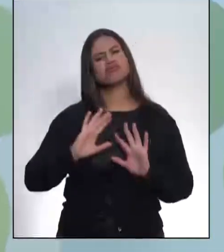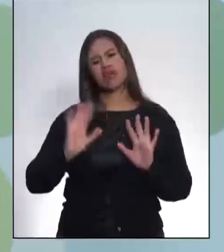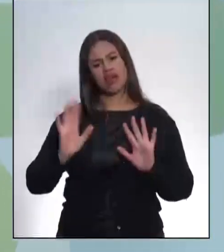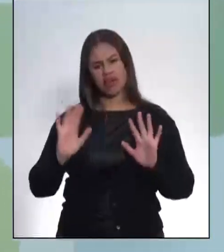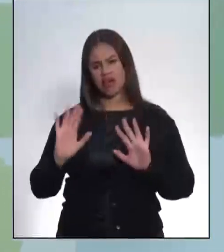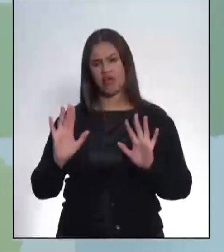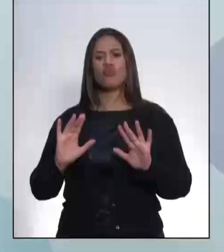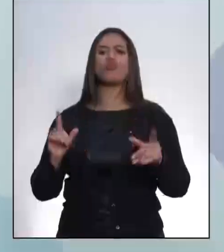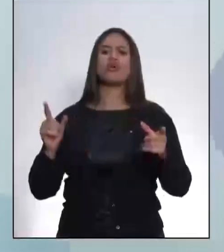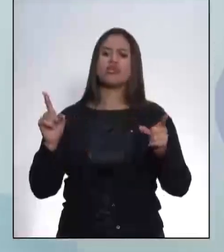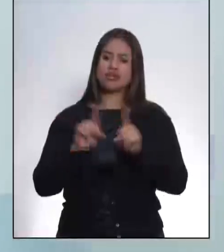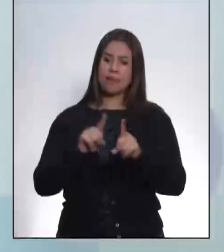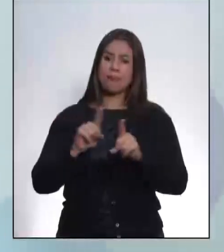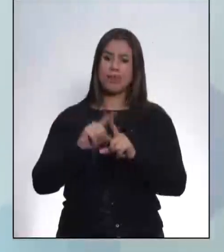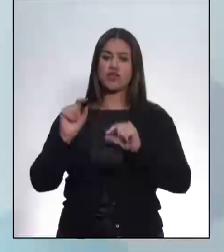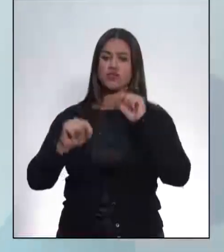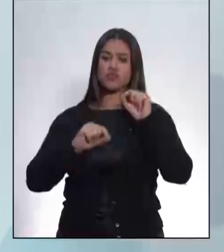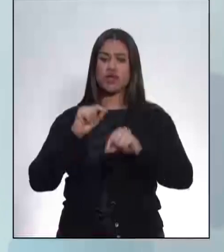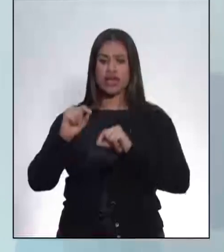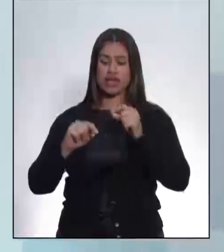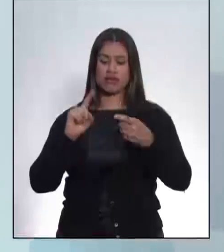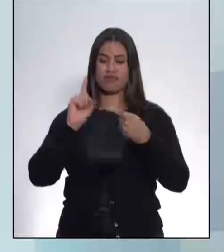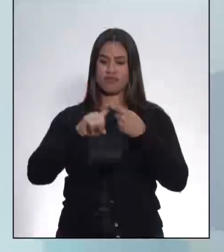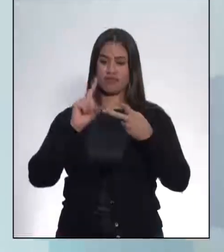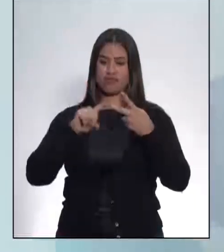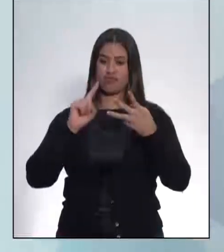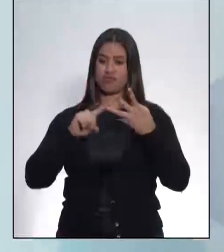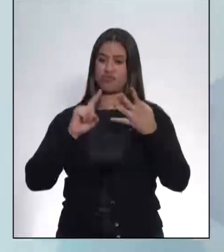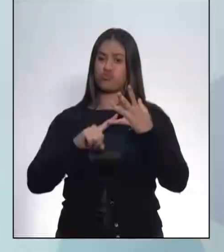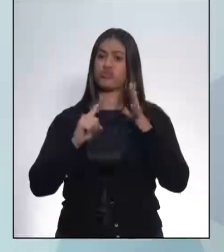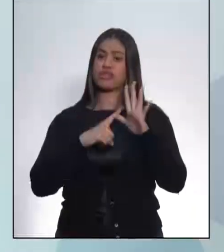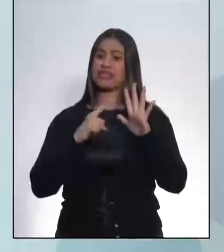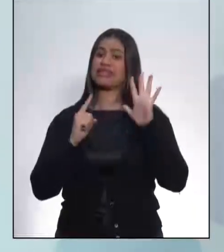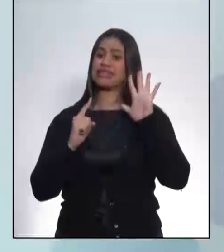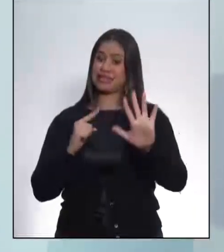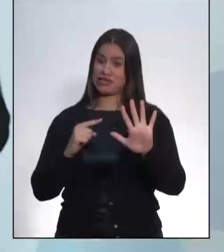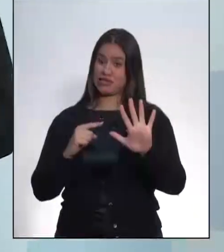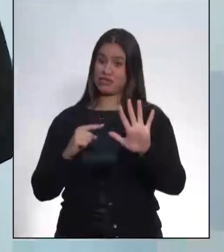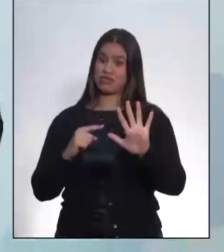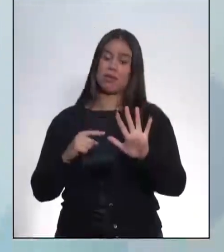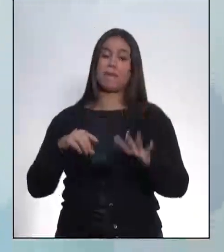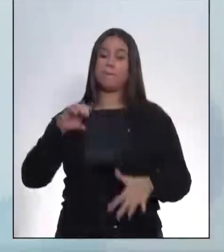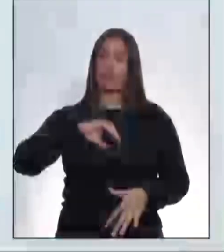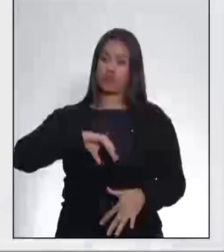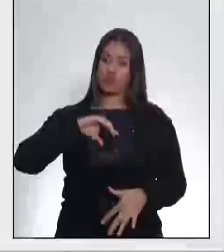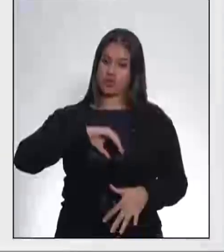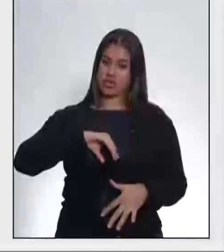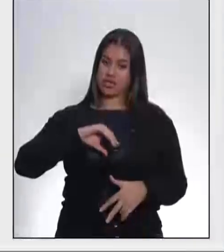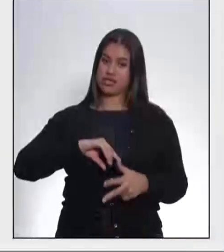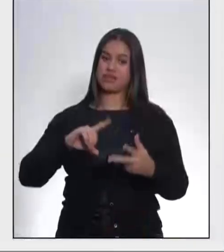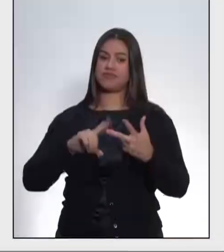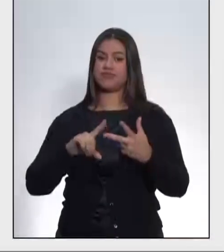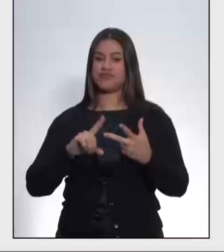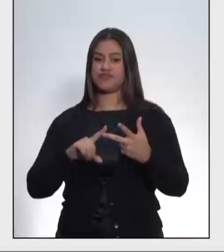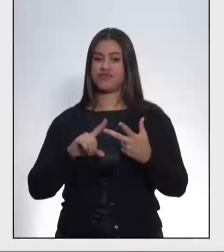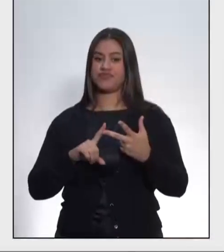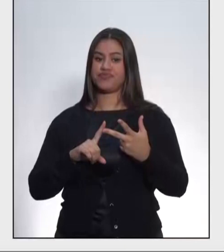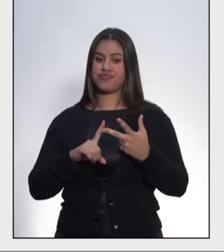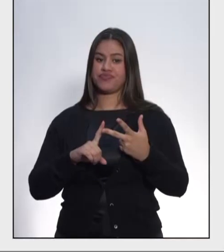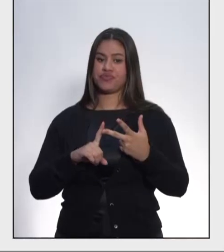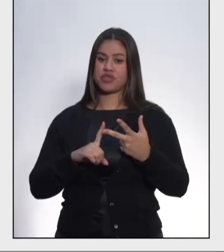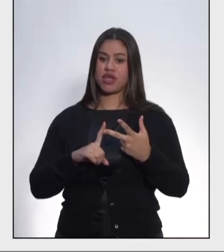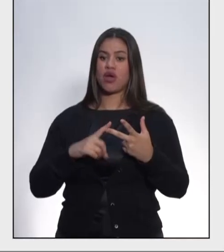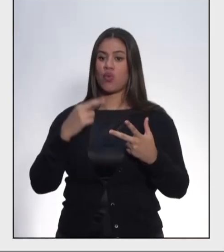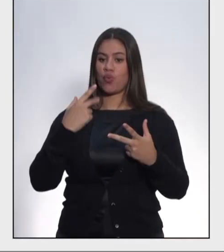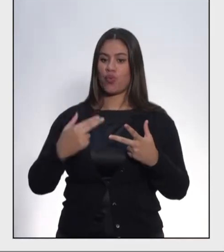de português. Códigos e linguagens envolve 5 saberes, 5 conhecimentos. Nós vamos ter a língua portuguesa, com a literatura, tá certo? Nós vamos ter a